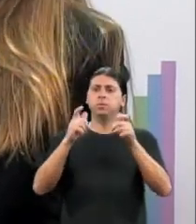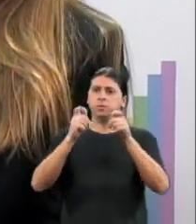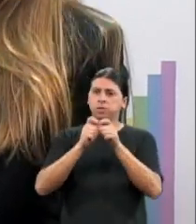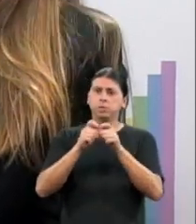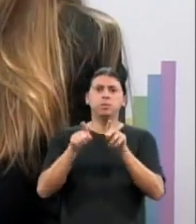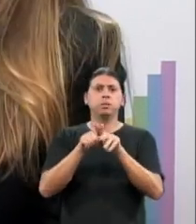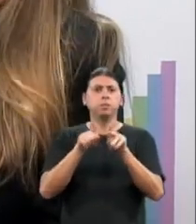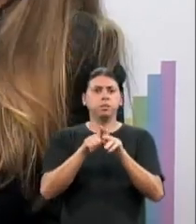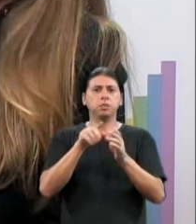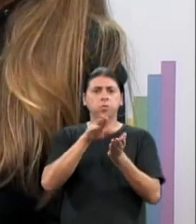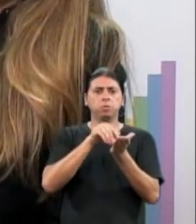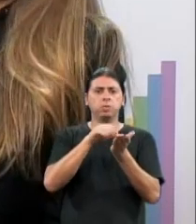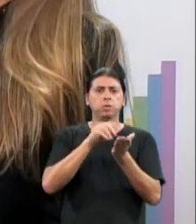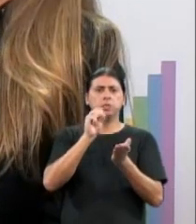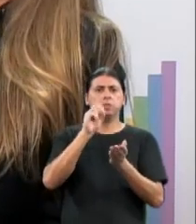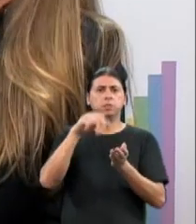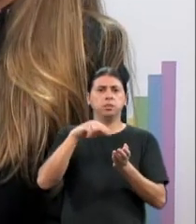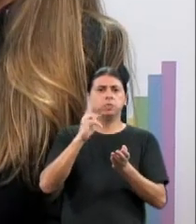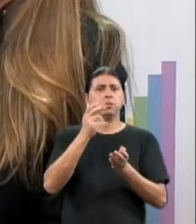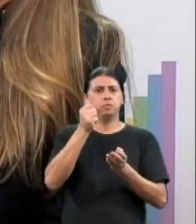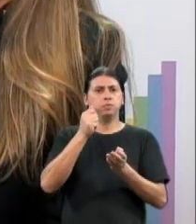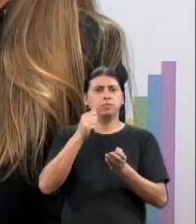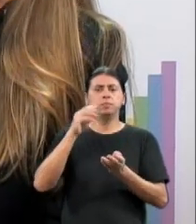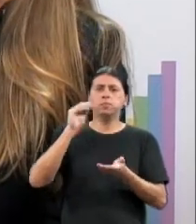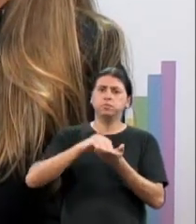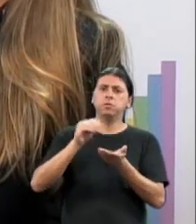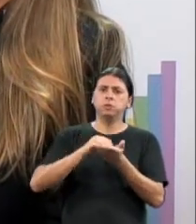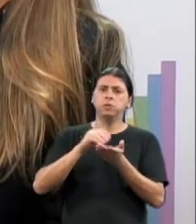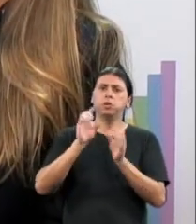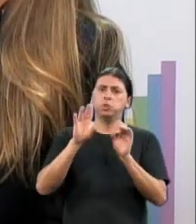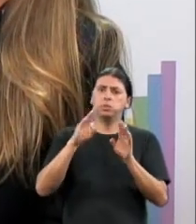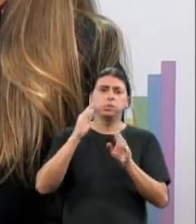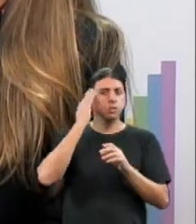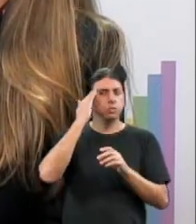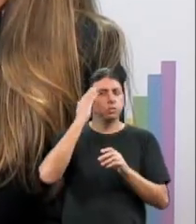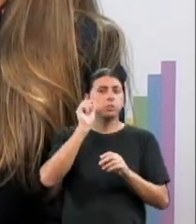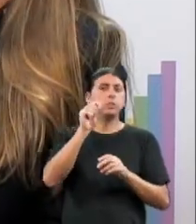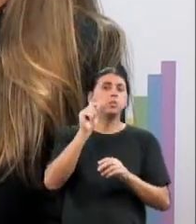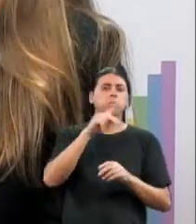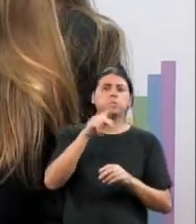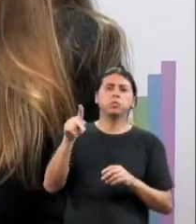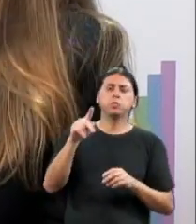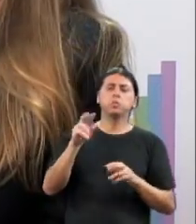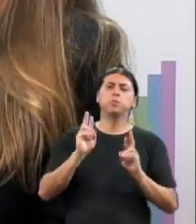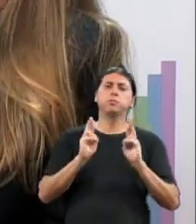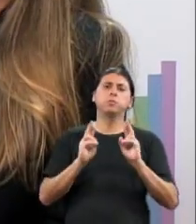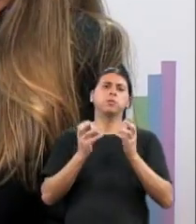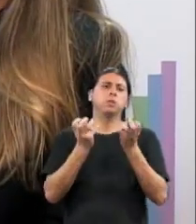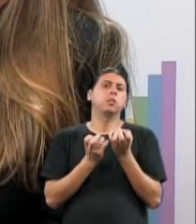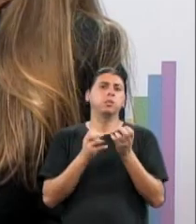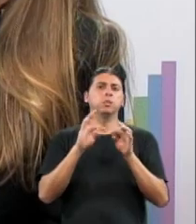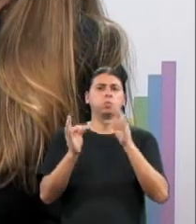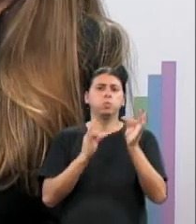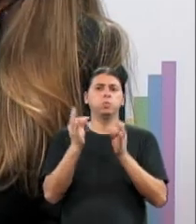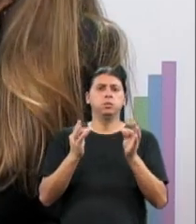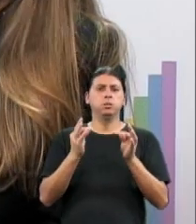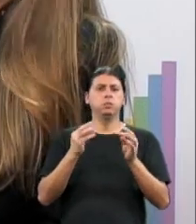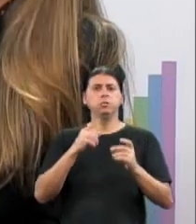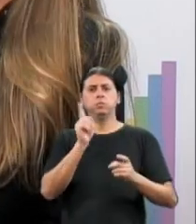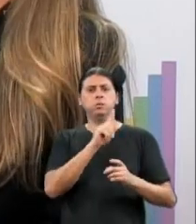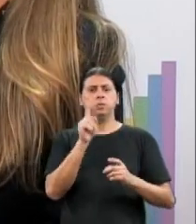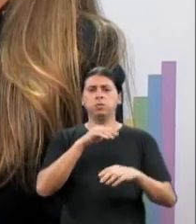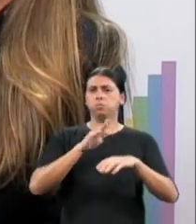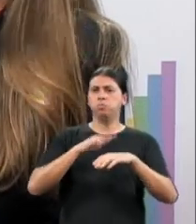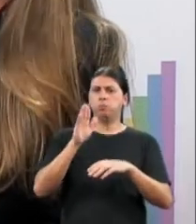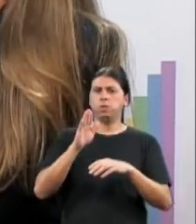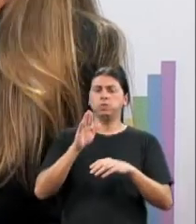senha. Há um certo despreparo no entendimento do que o professor espera dessa tecnologia, que não é mais